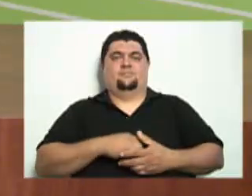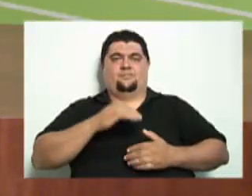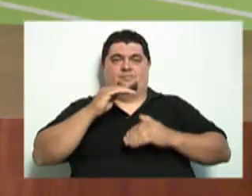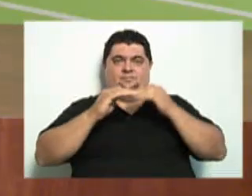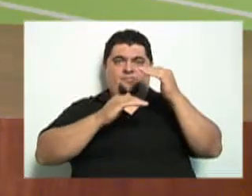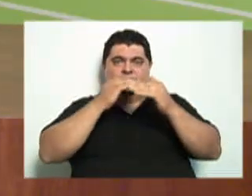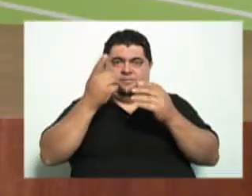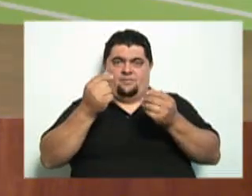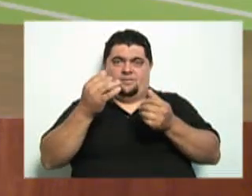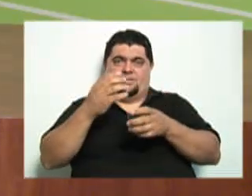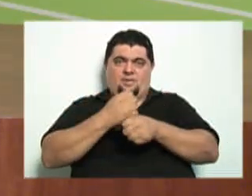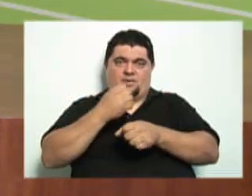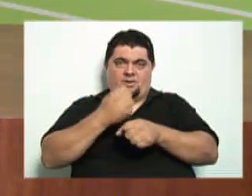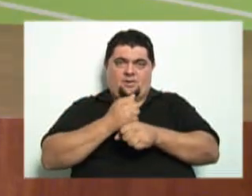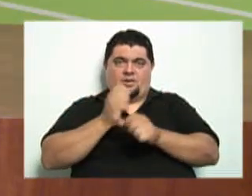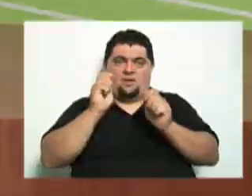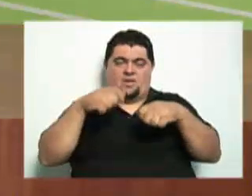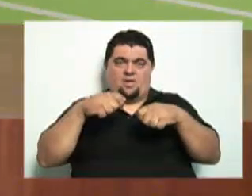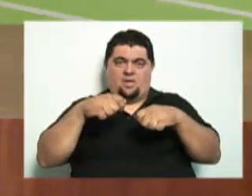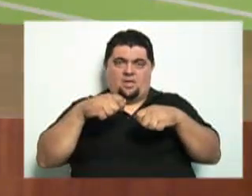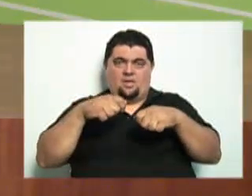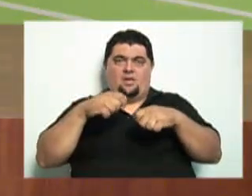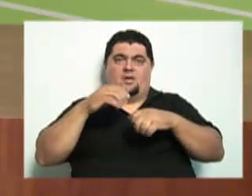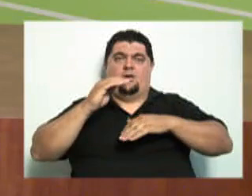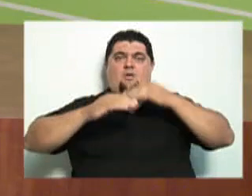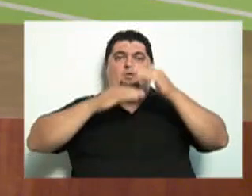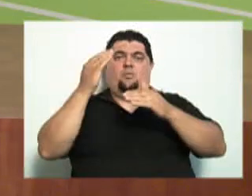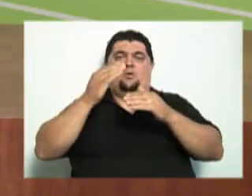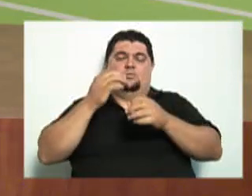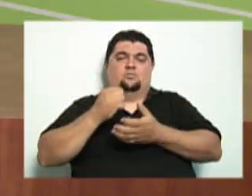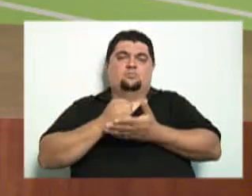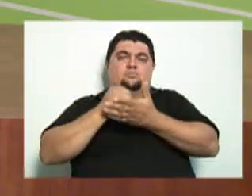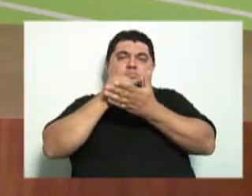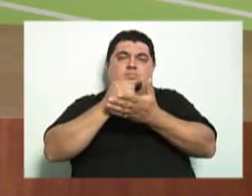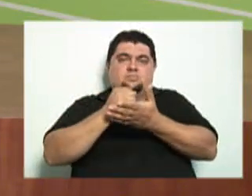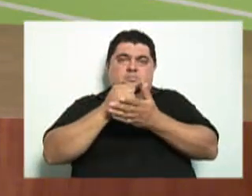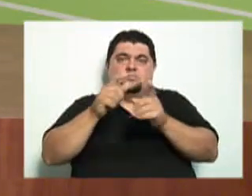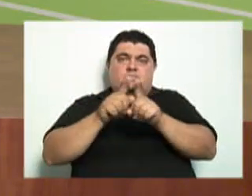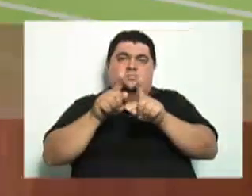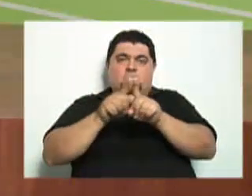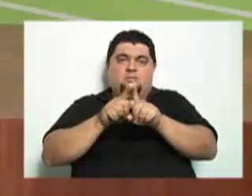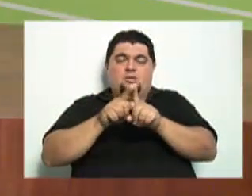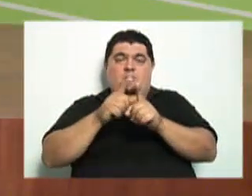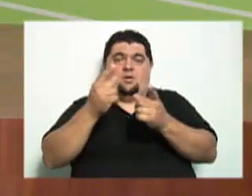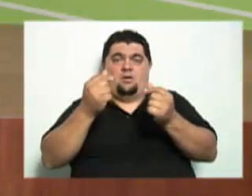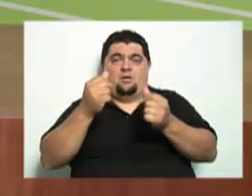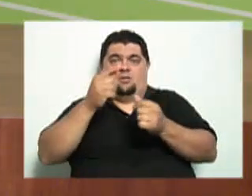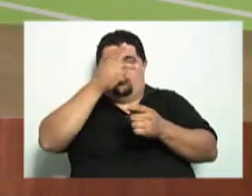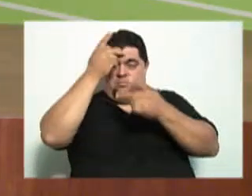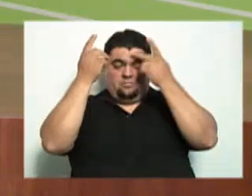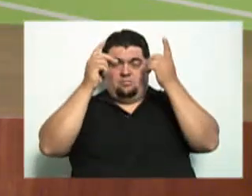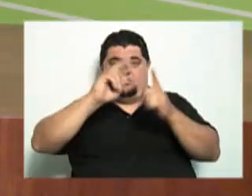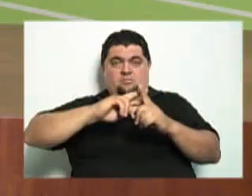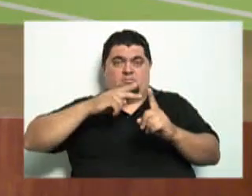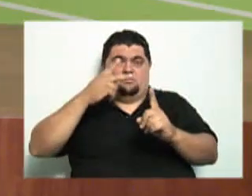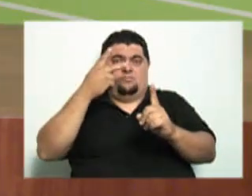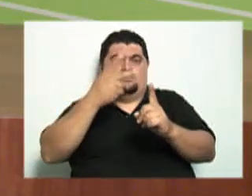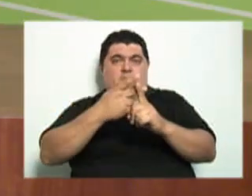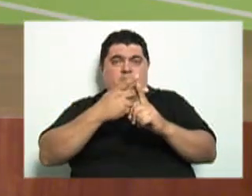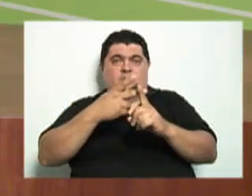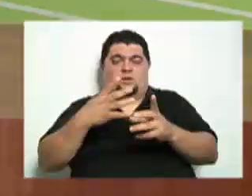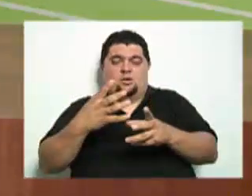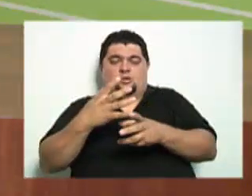desenvolvimento econômico se caracteriza pelo aumento sustentável da produtividade ou renda por habitante, acompanhado